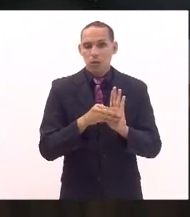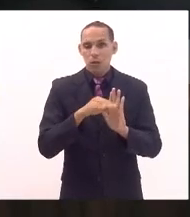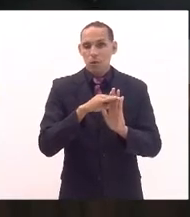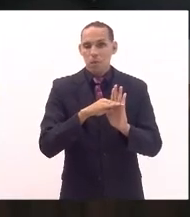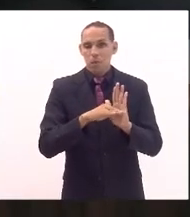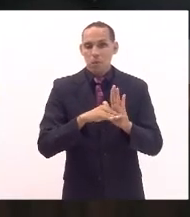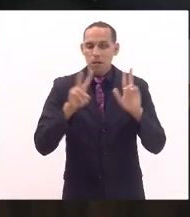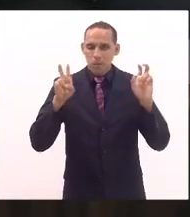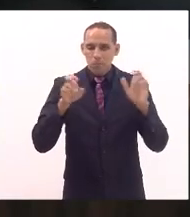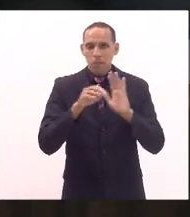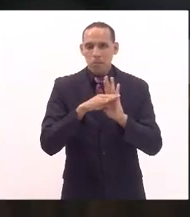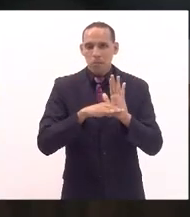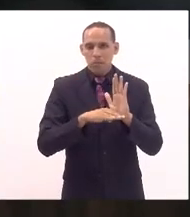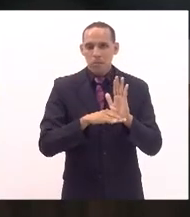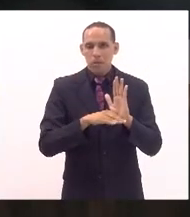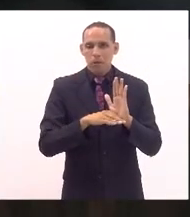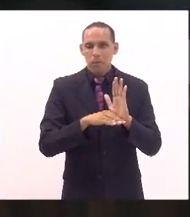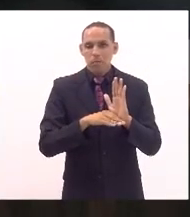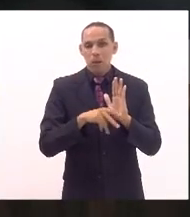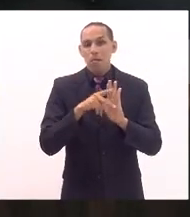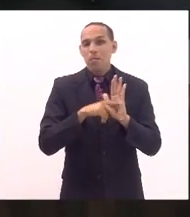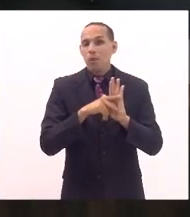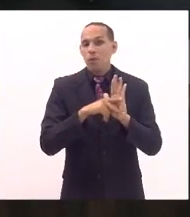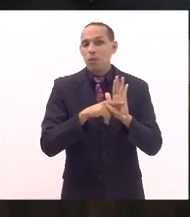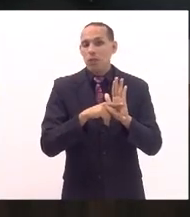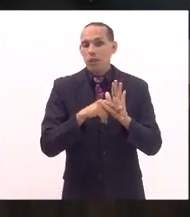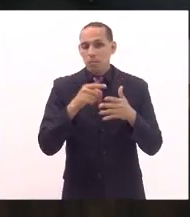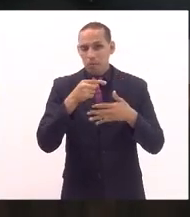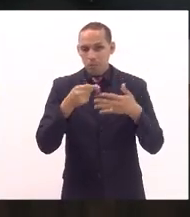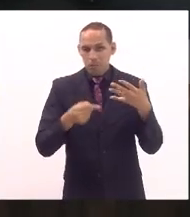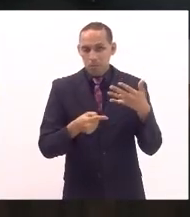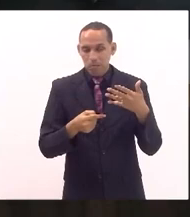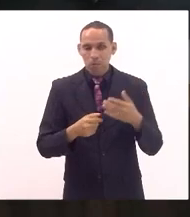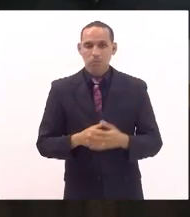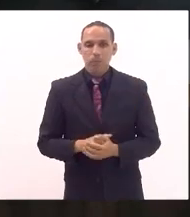uma ordem do dia dos seguintes projetos